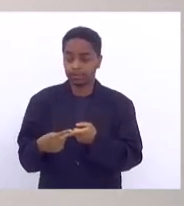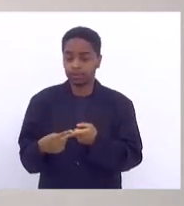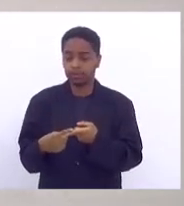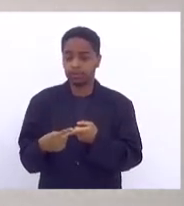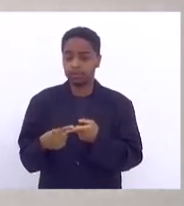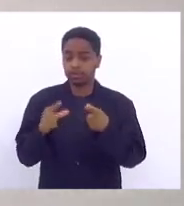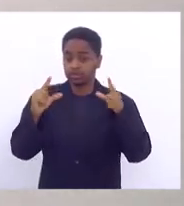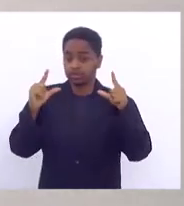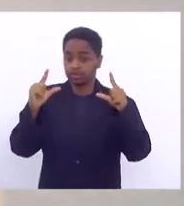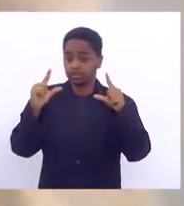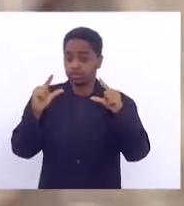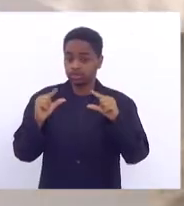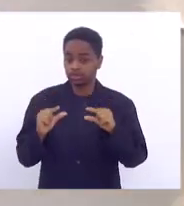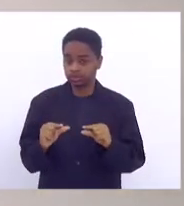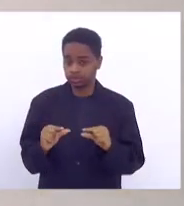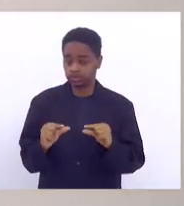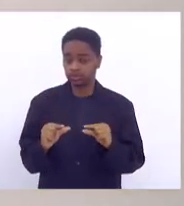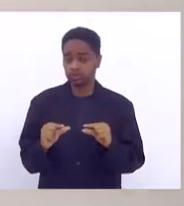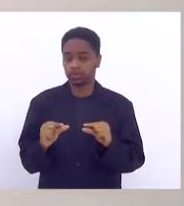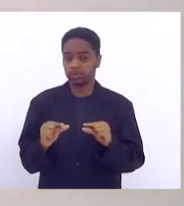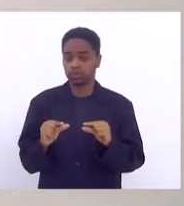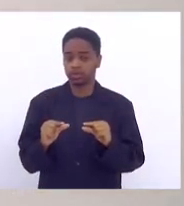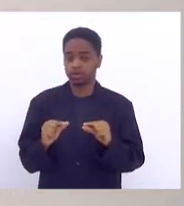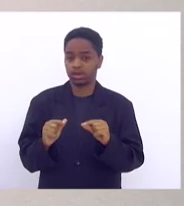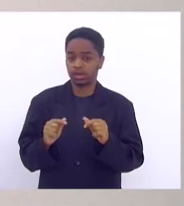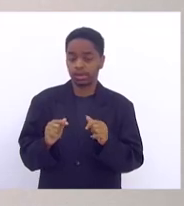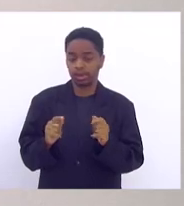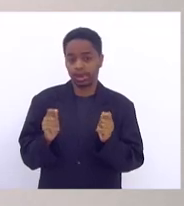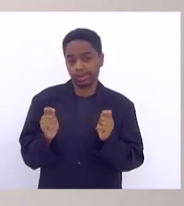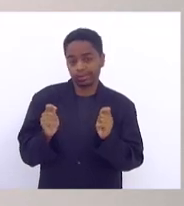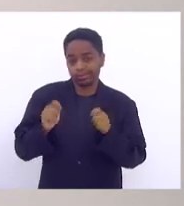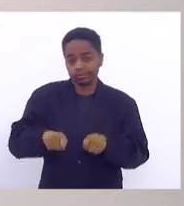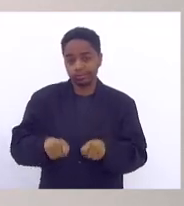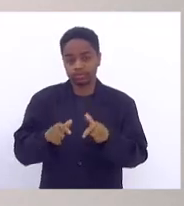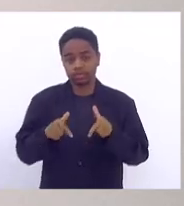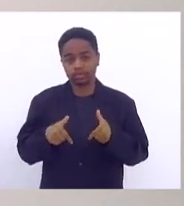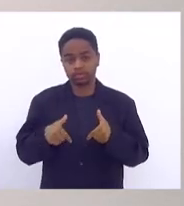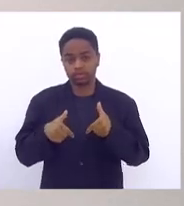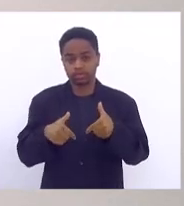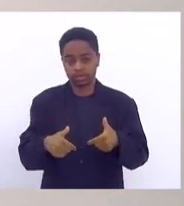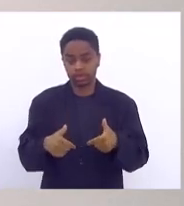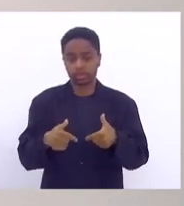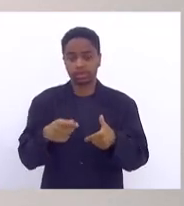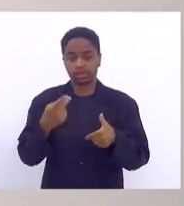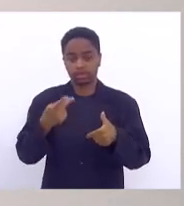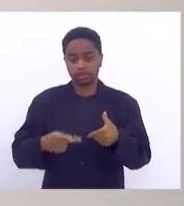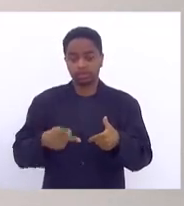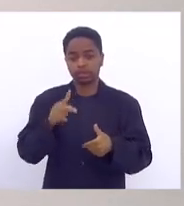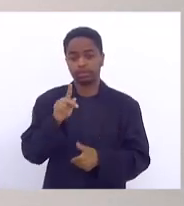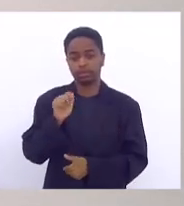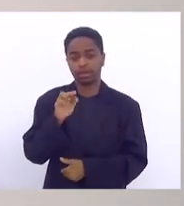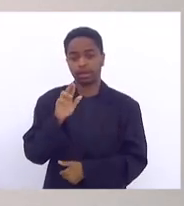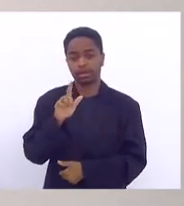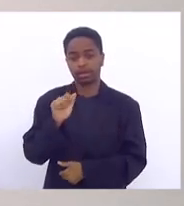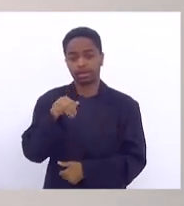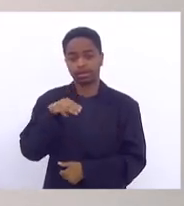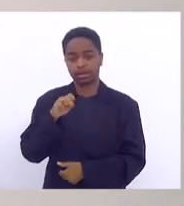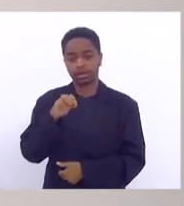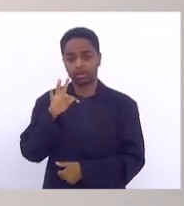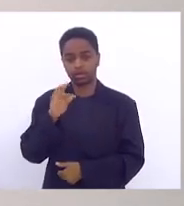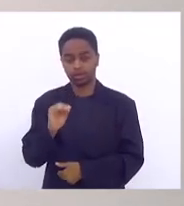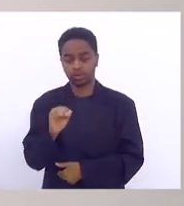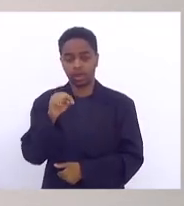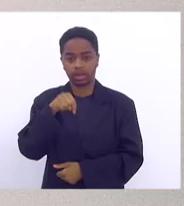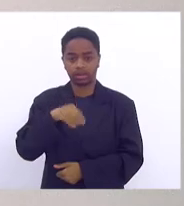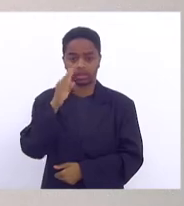diminui a prerrogativa do parlamentar do Parlamento do do parlamento